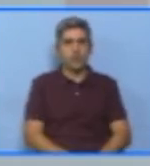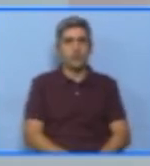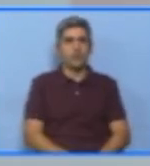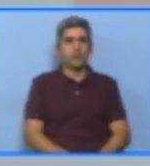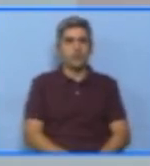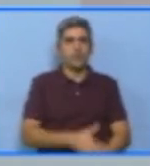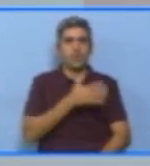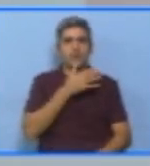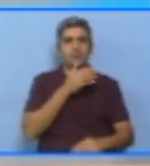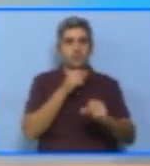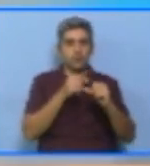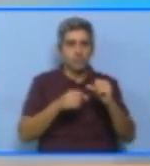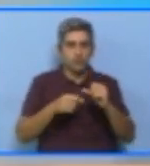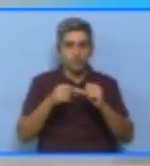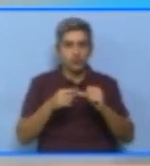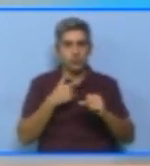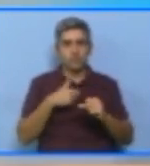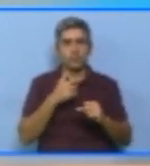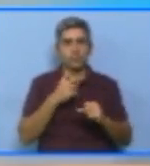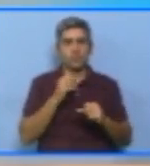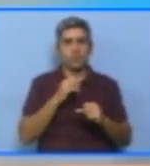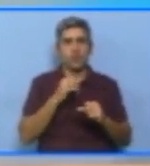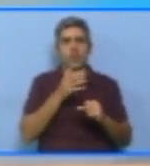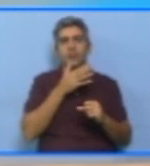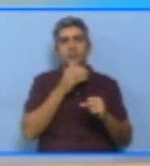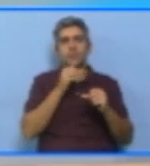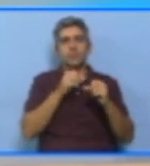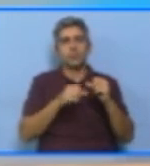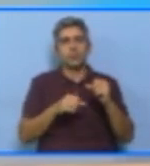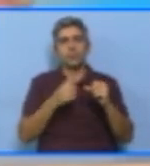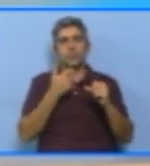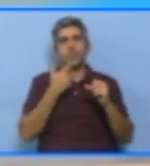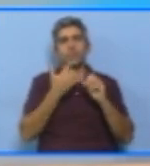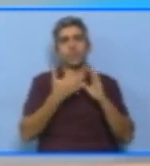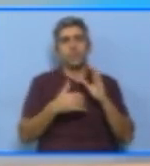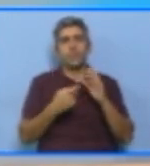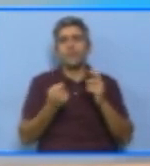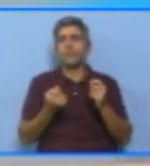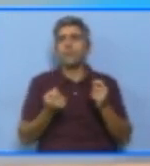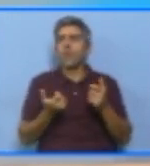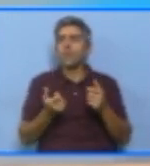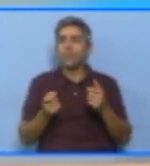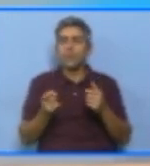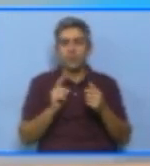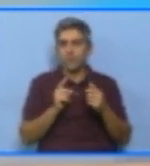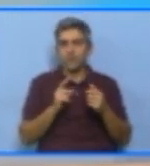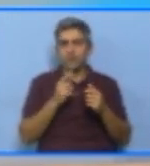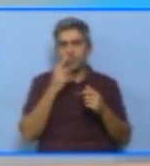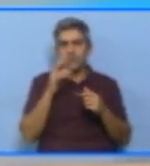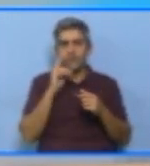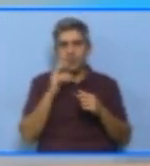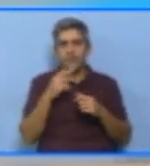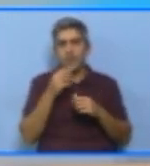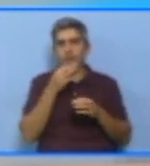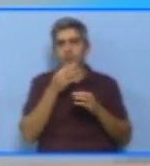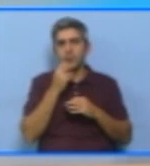do discurso. Nós não temos discursos de menos. Às vezes andam as pessoas, vamos ver o que é que a pessoa